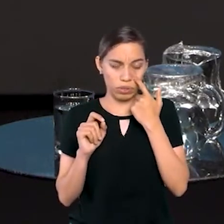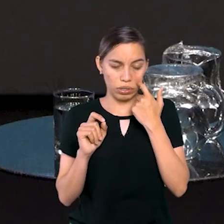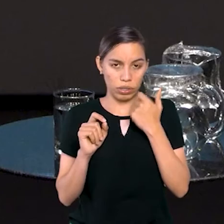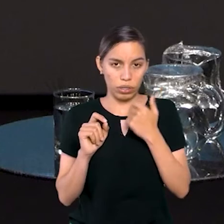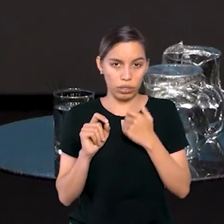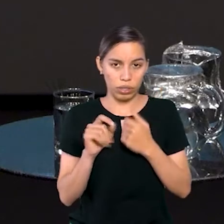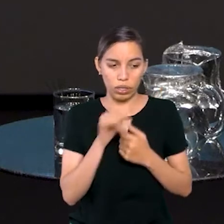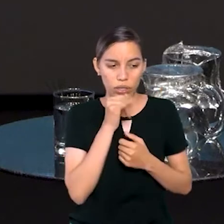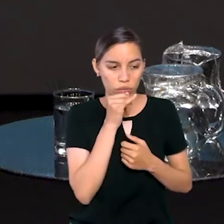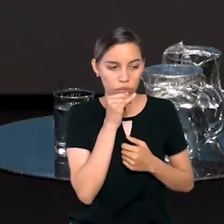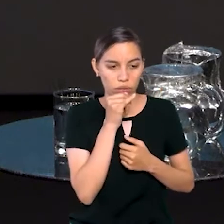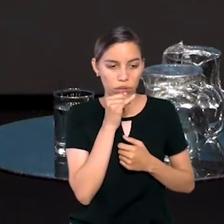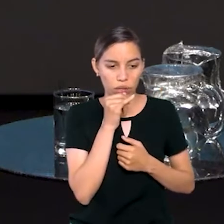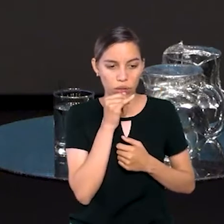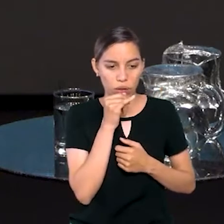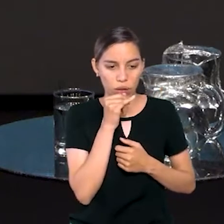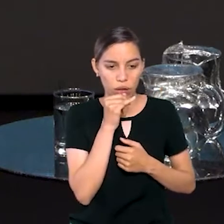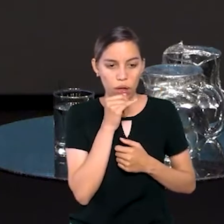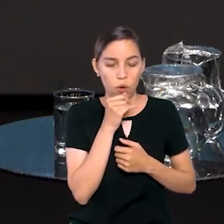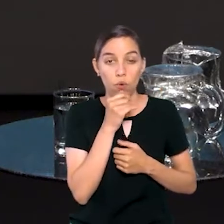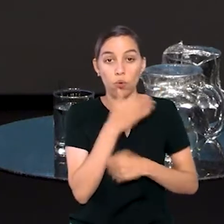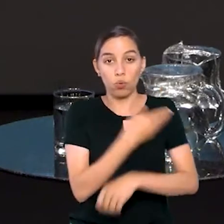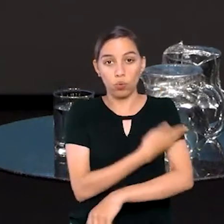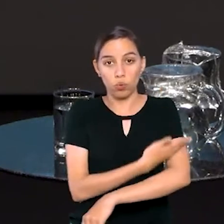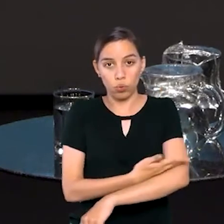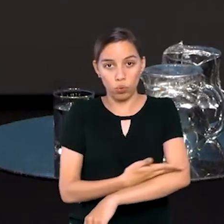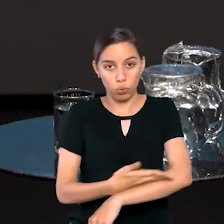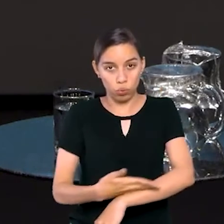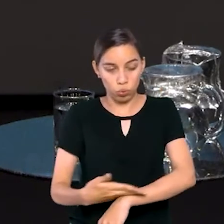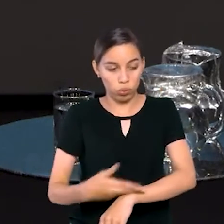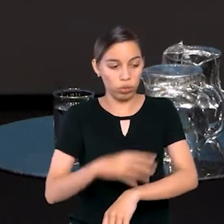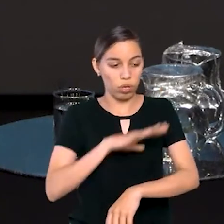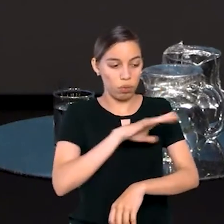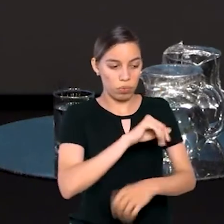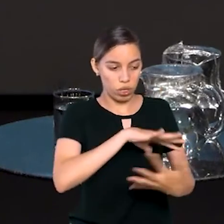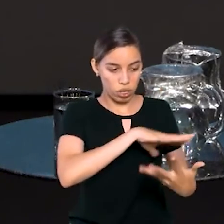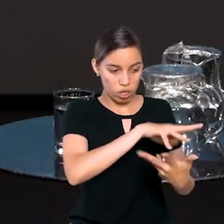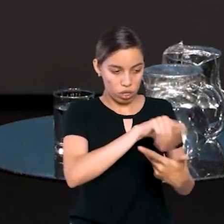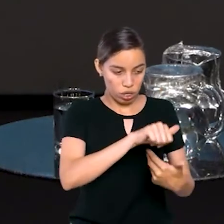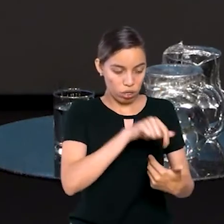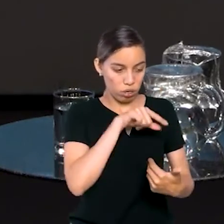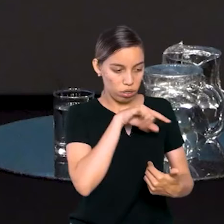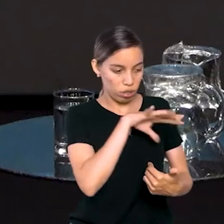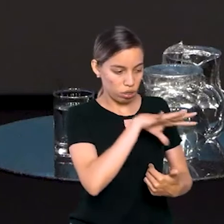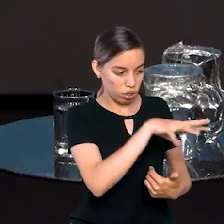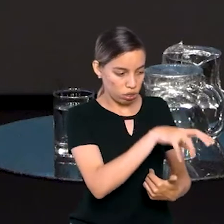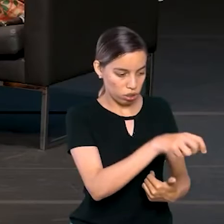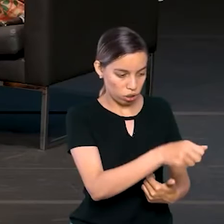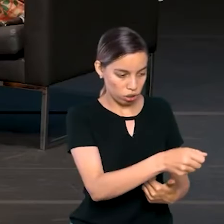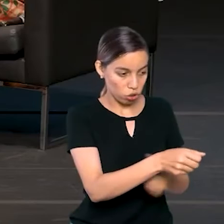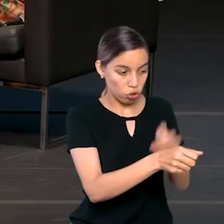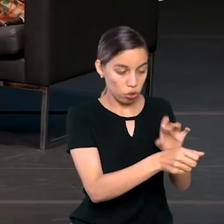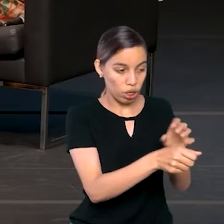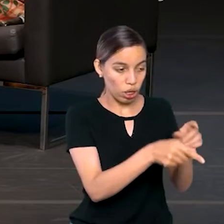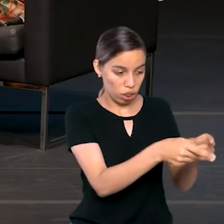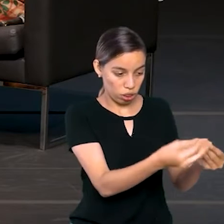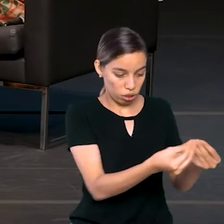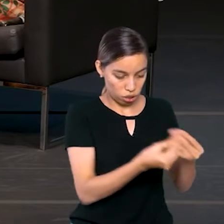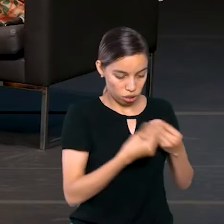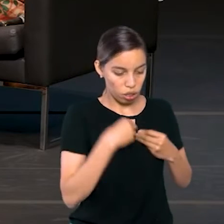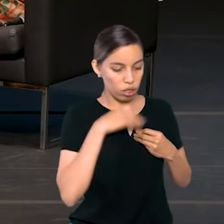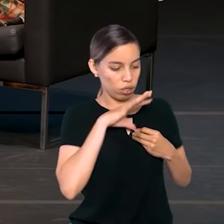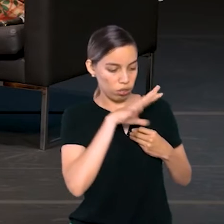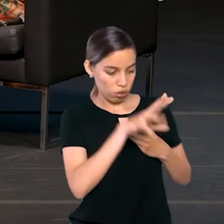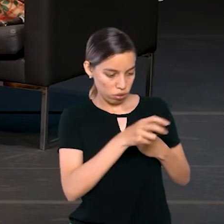da Mãe Terra, da Pachamama, só o que ela dá, pedir e receber.